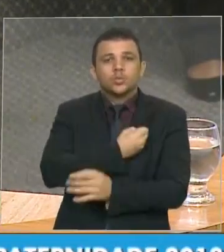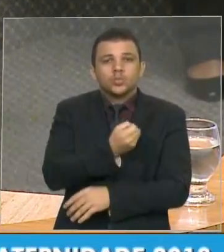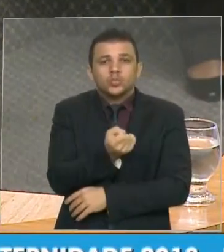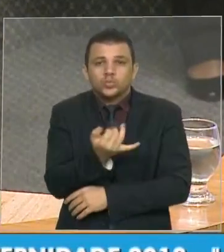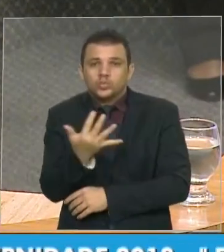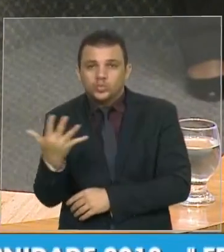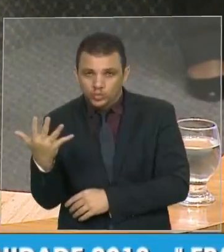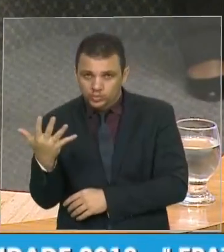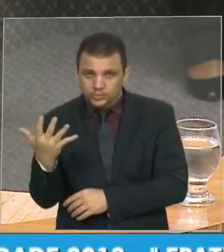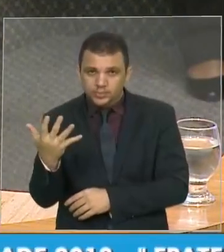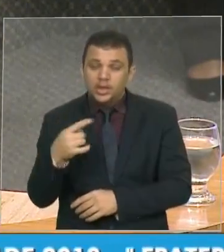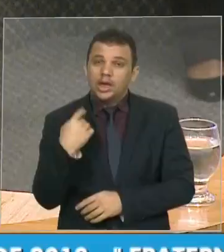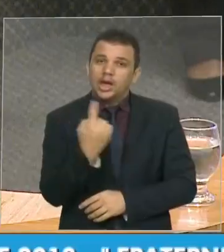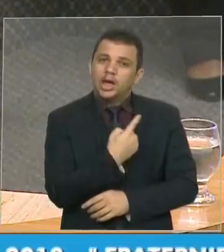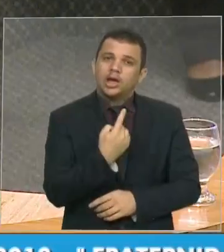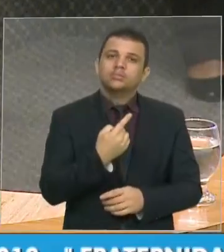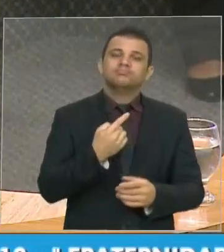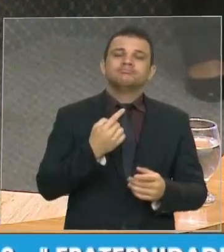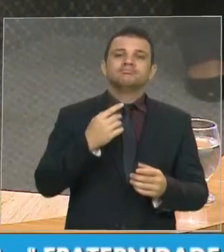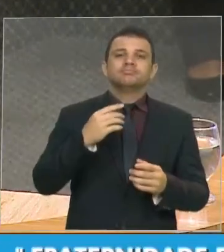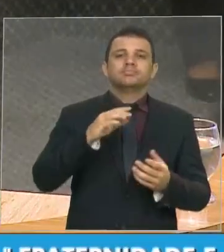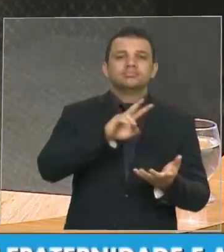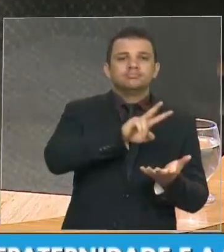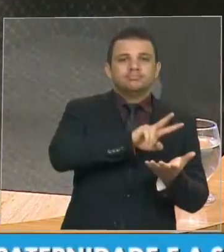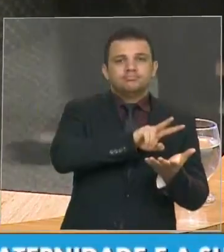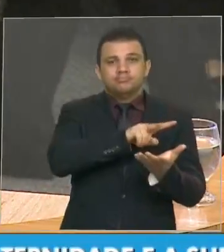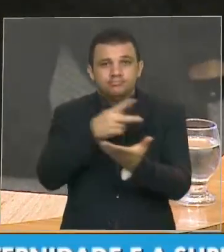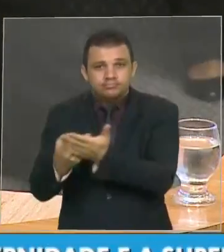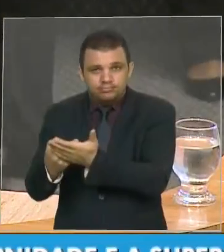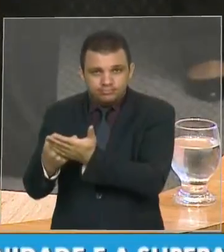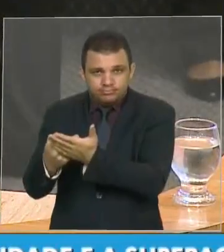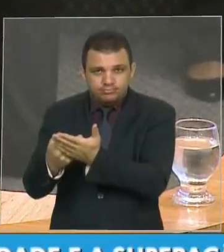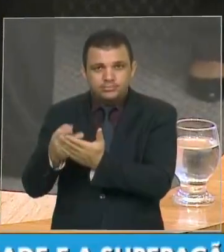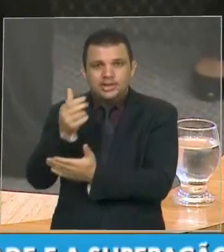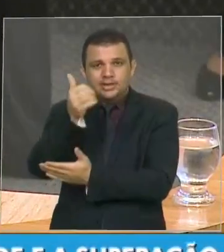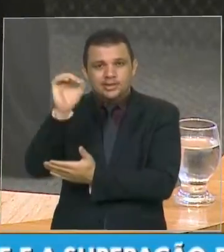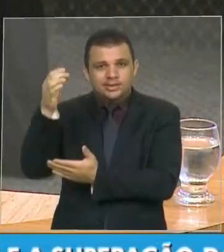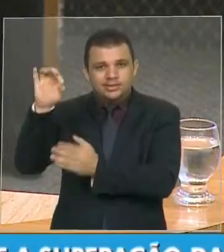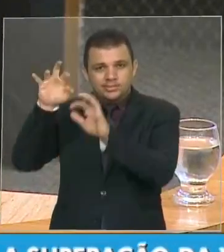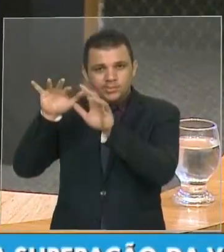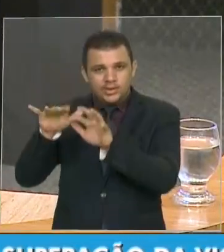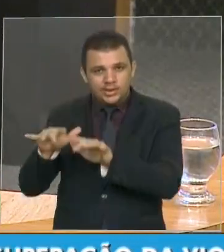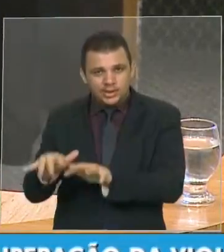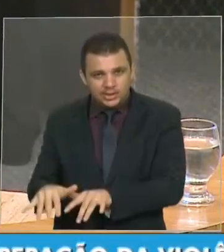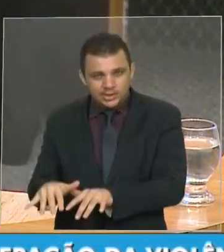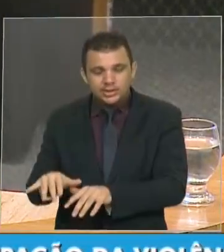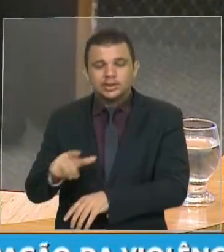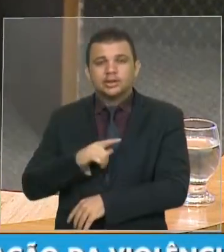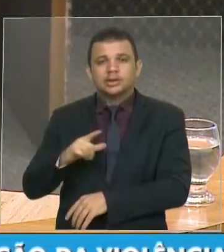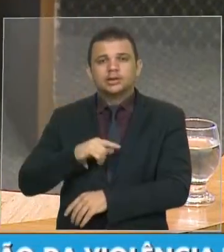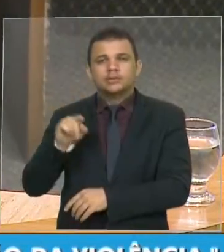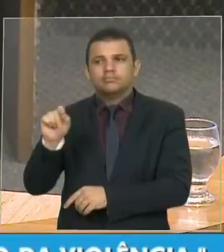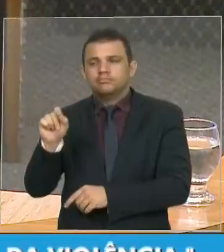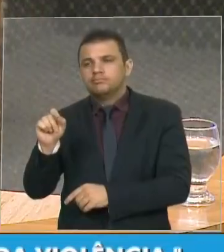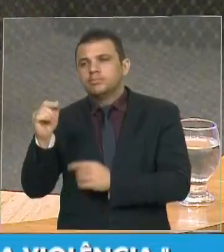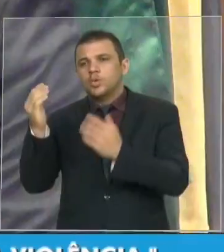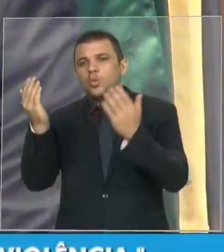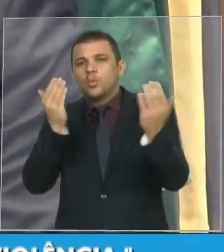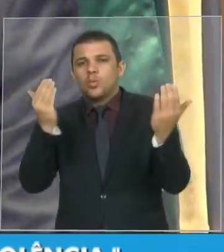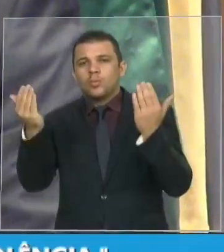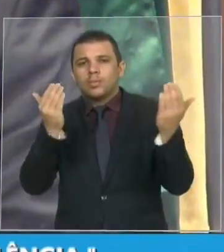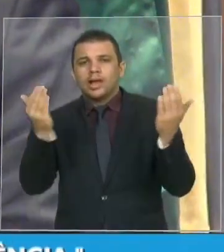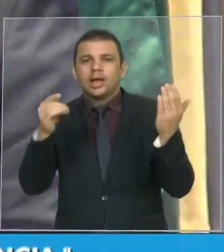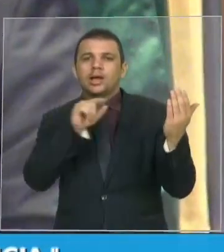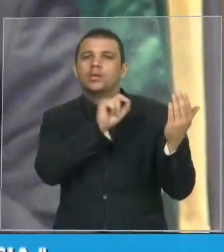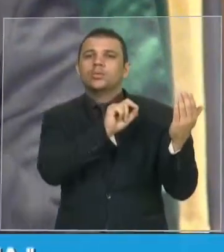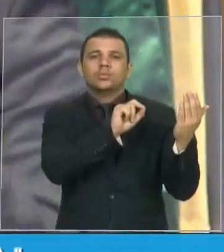metadados. Eu tenho os dados da criminalidade, mas eu tenho que cruzar esses dados com dados econômicos e sociais, para que eu